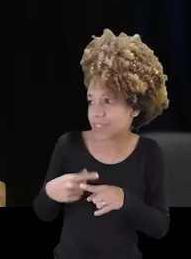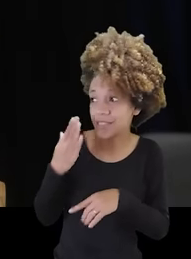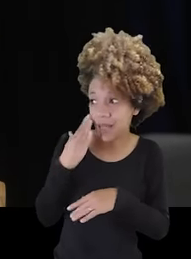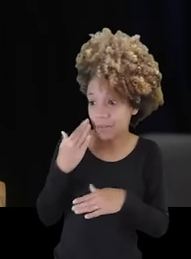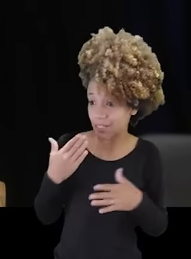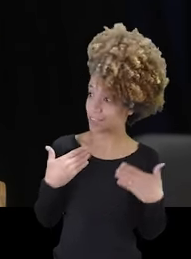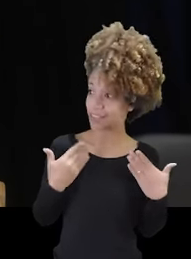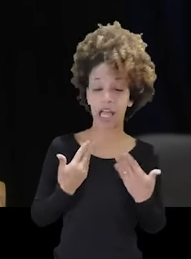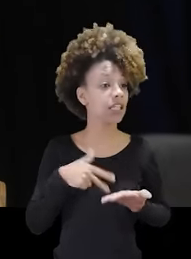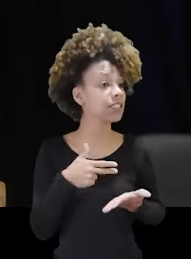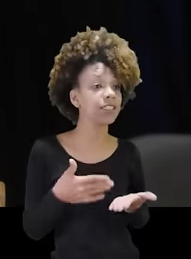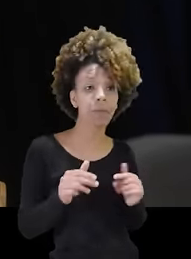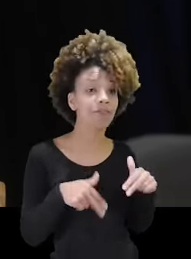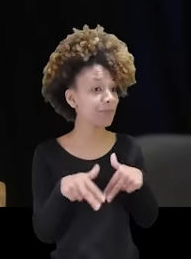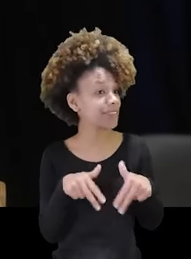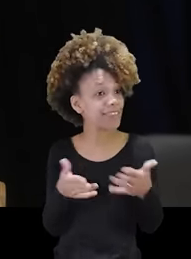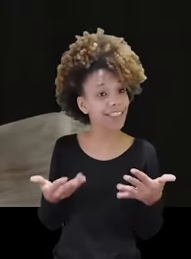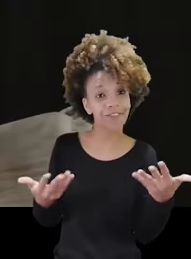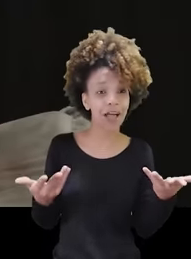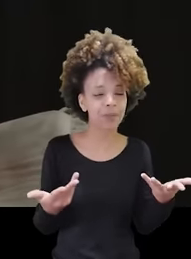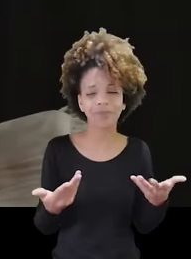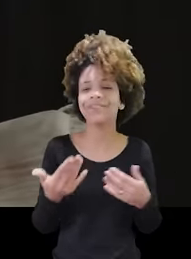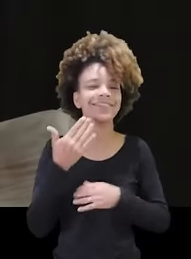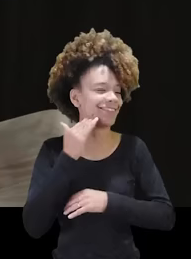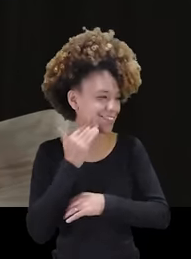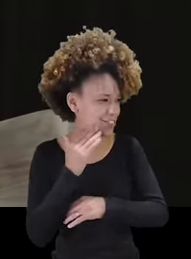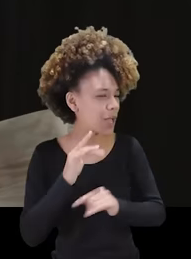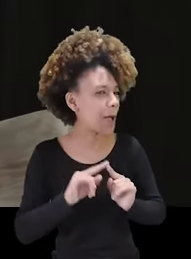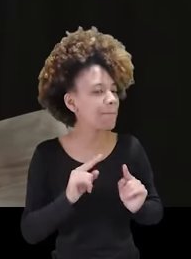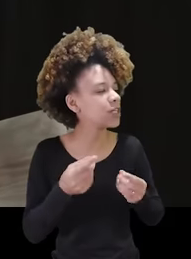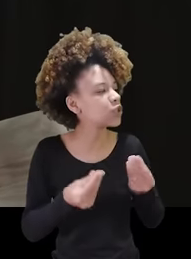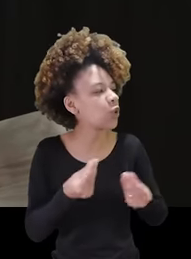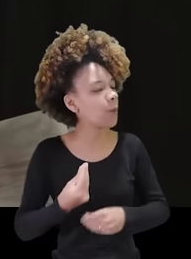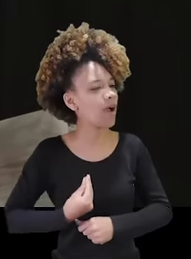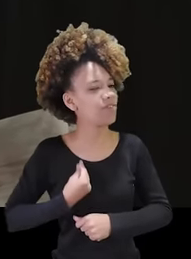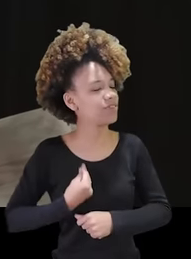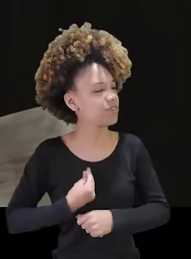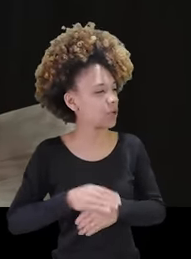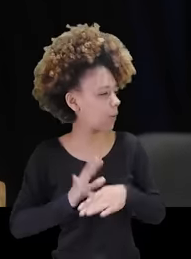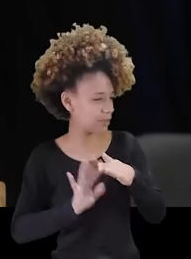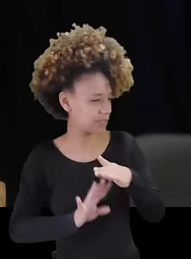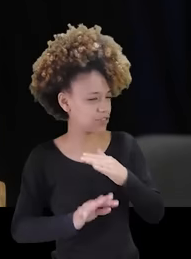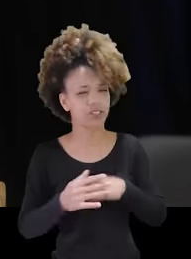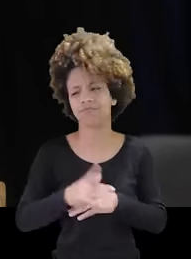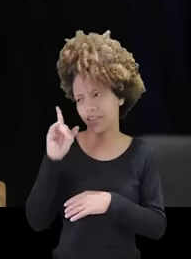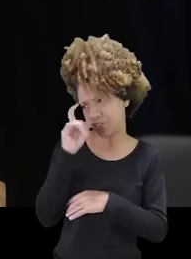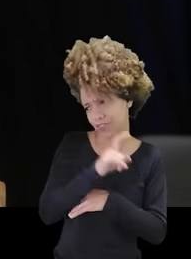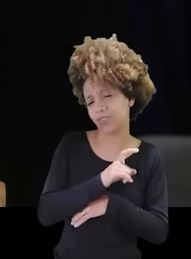que a gente Alegre teres ai samba aí vamos dançar mas assim você falou como é que é viver ela como estrangeira me contando